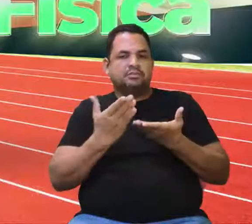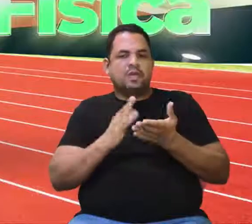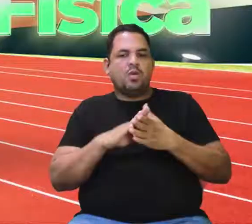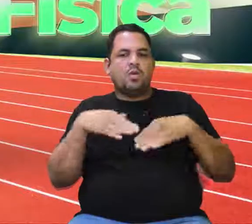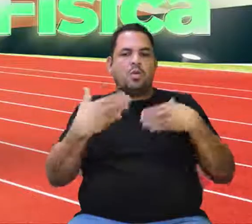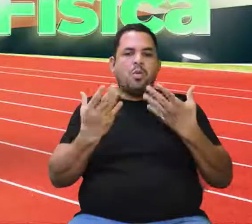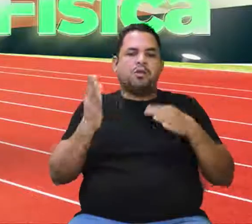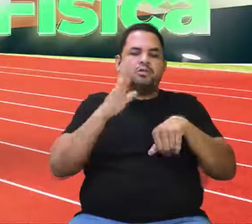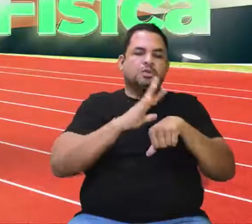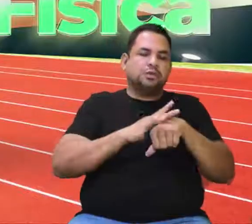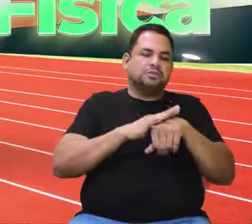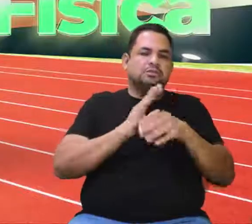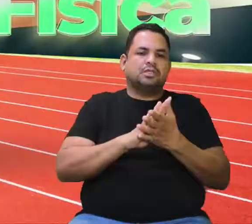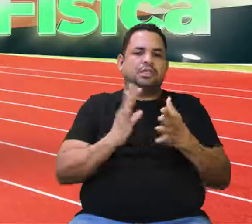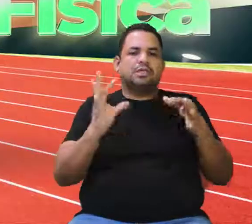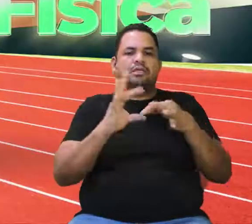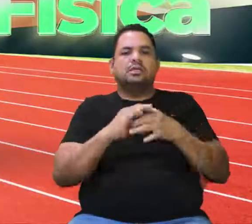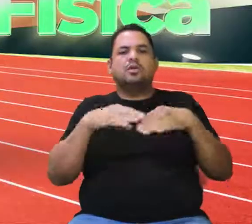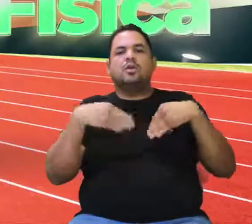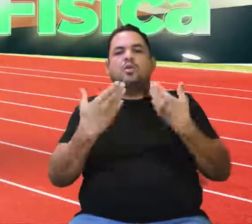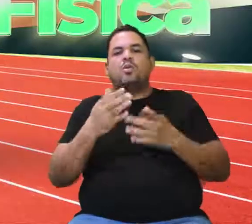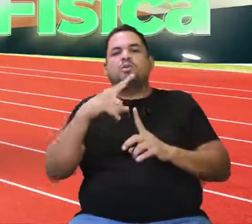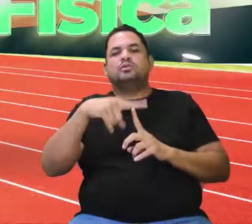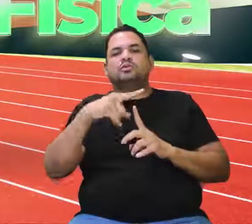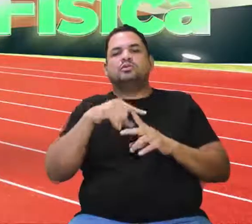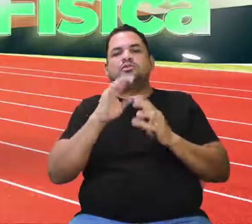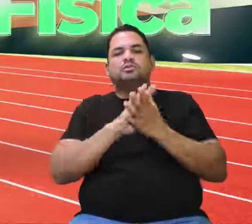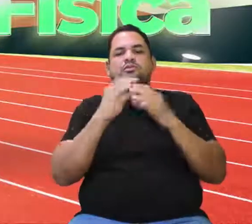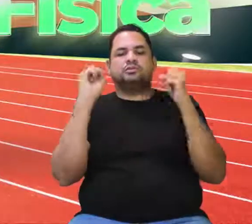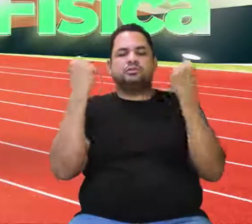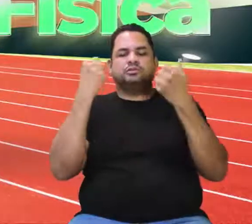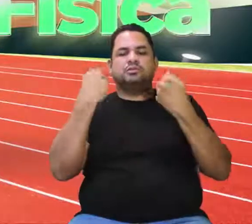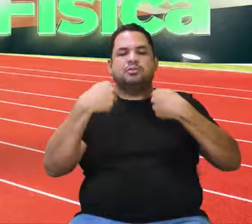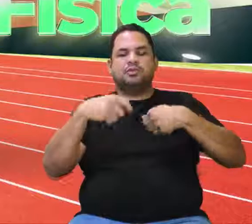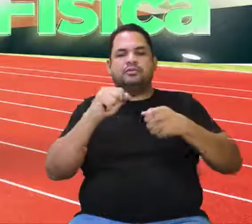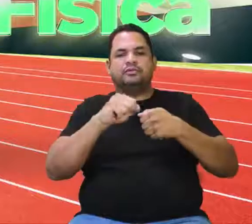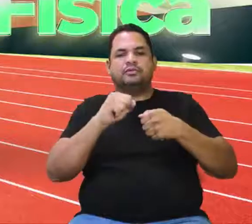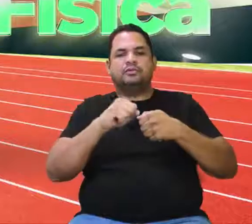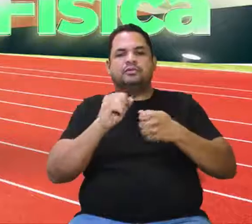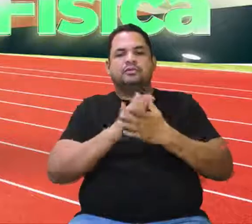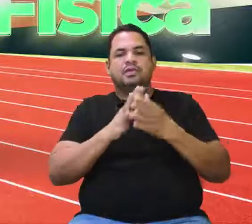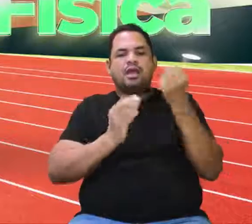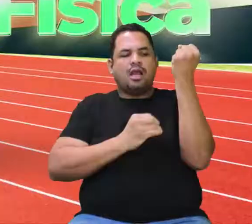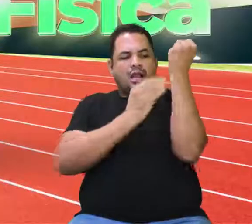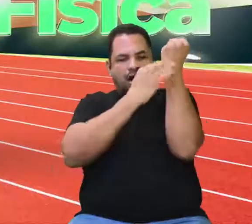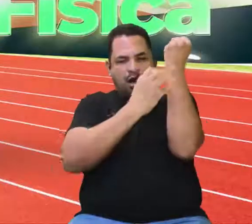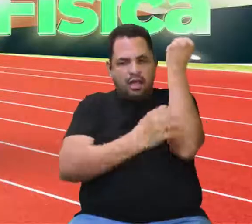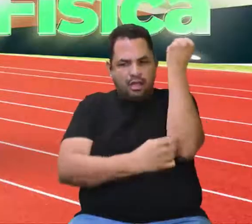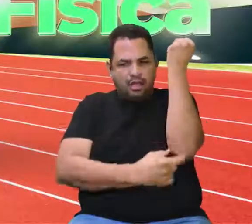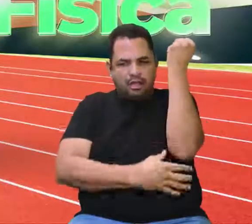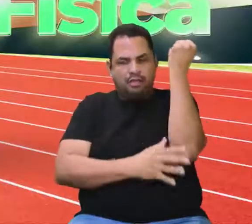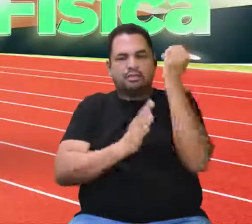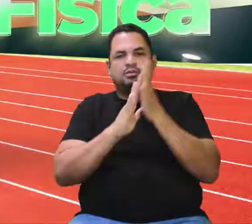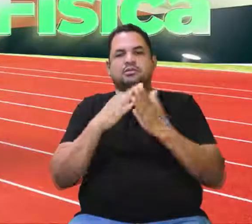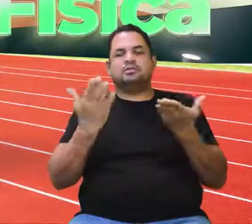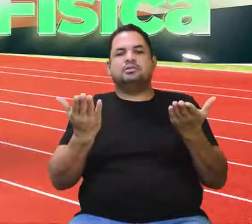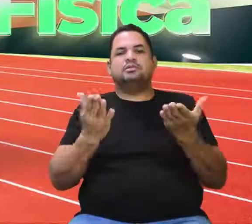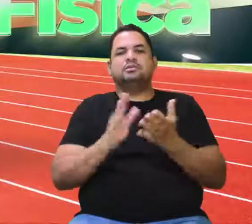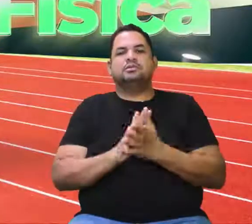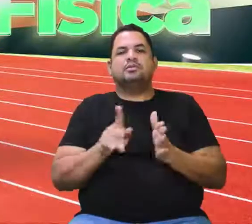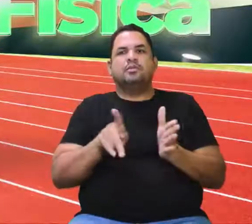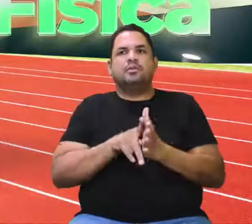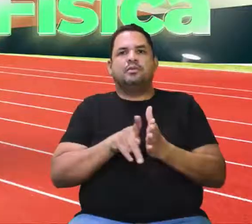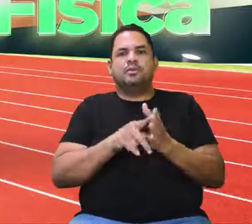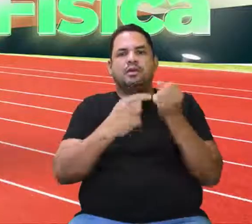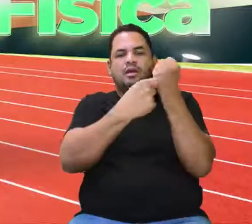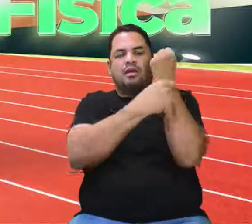é a doença que vai estar associada e qual que é o tipo de exercício que a gente pode fazer para aquela região específica da coluna, ok?